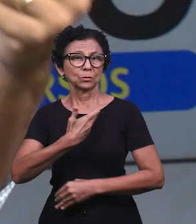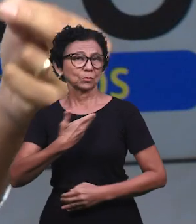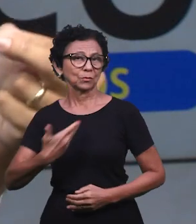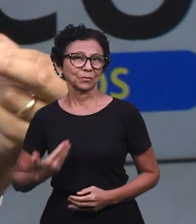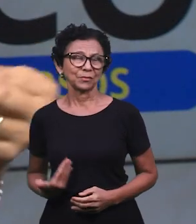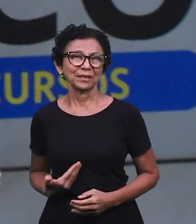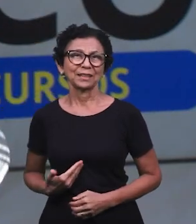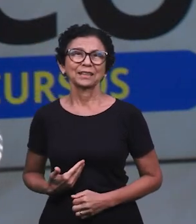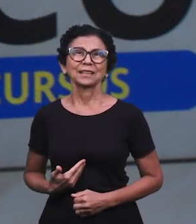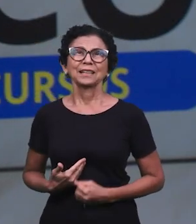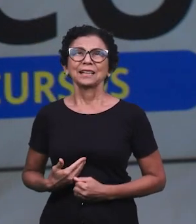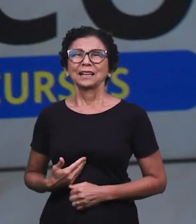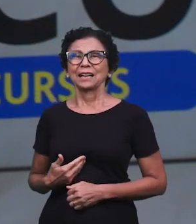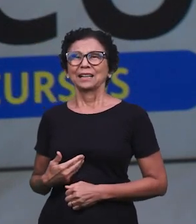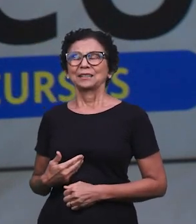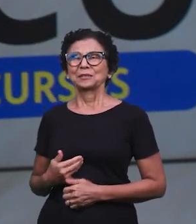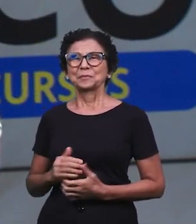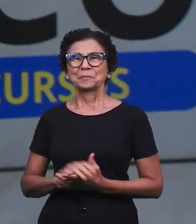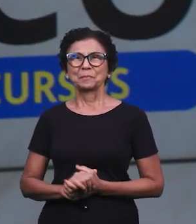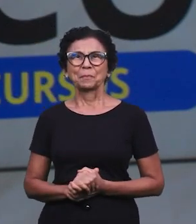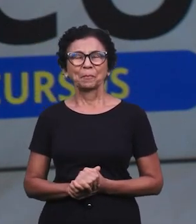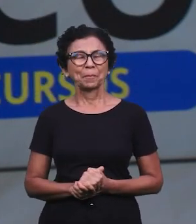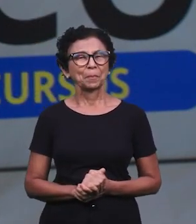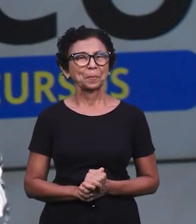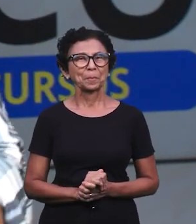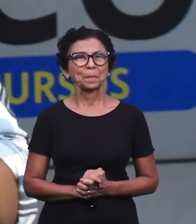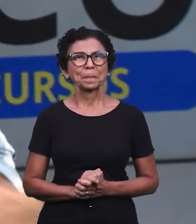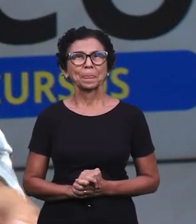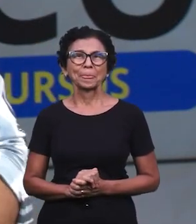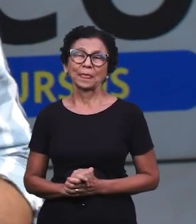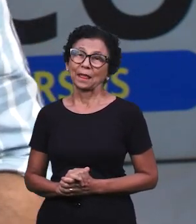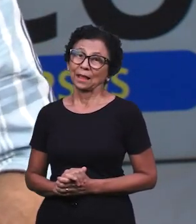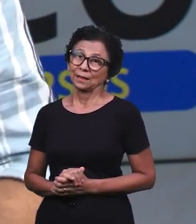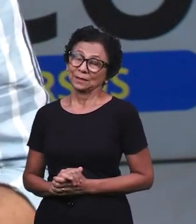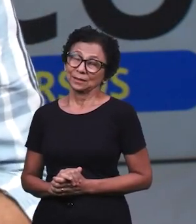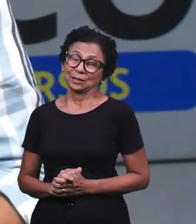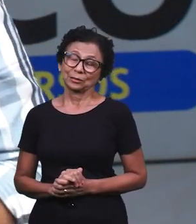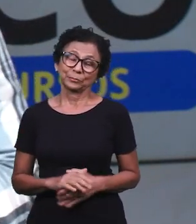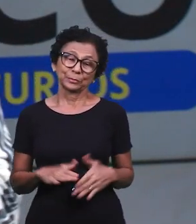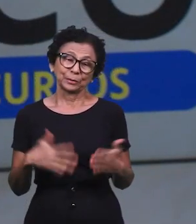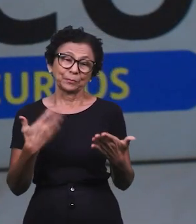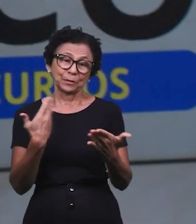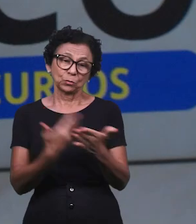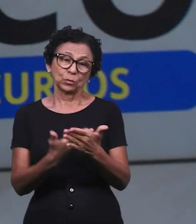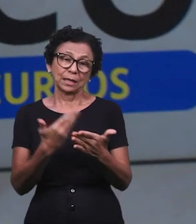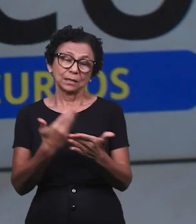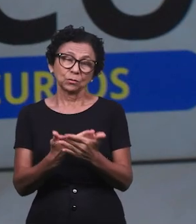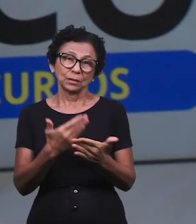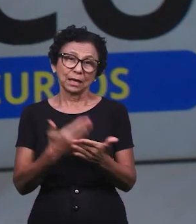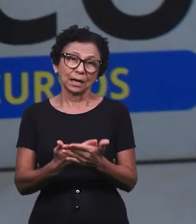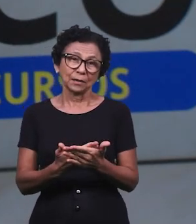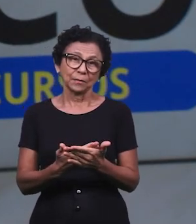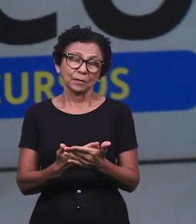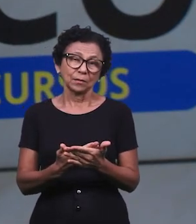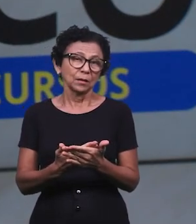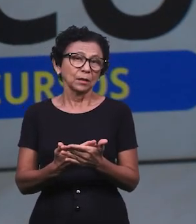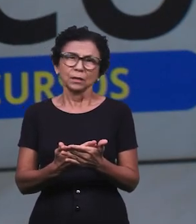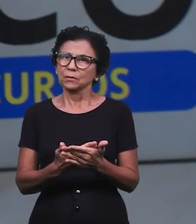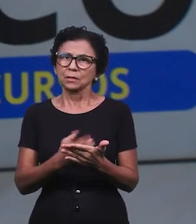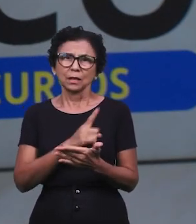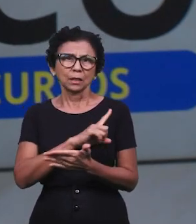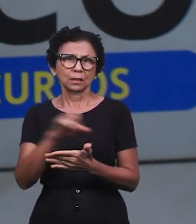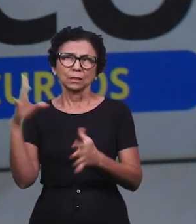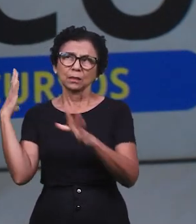A gente até brinca que estudar sem revisar não é estudar. Não adianta só você ver o